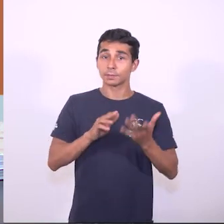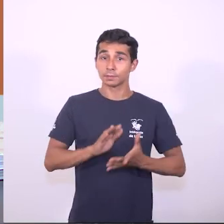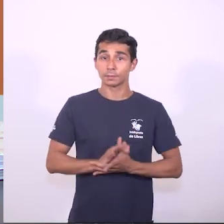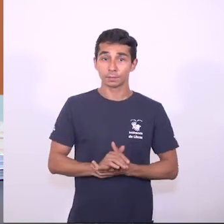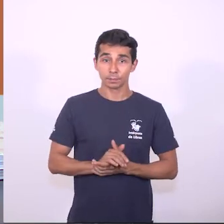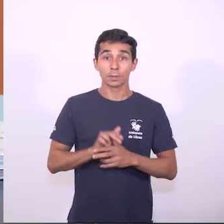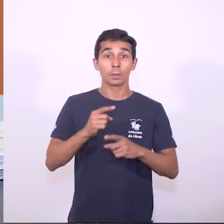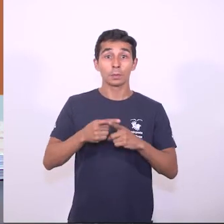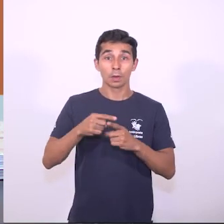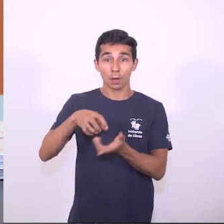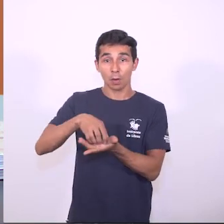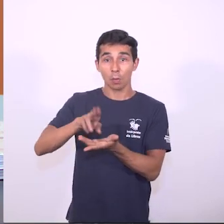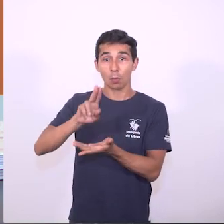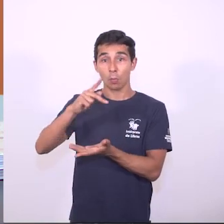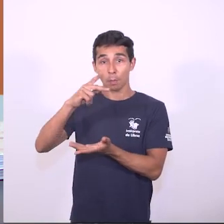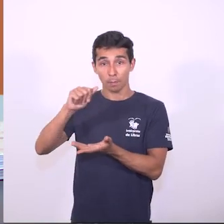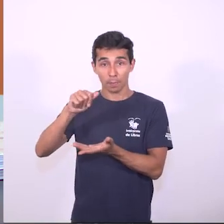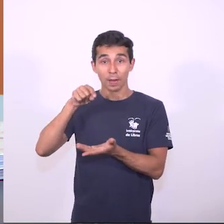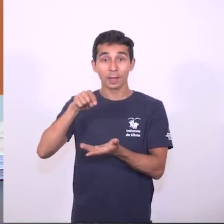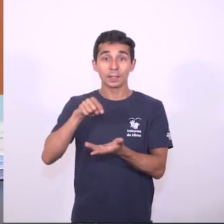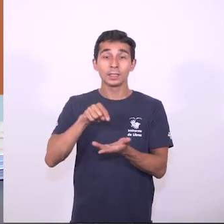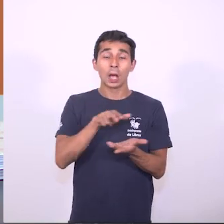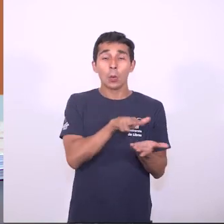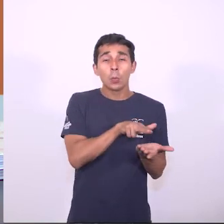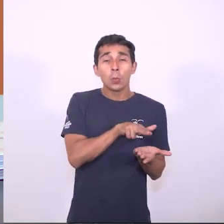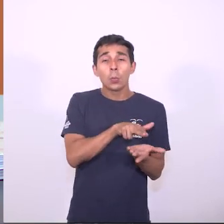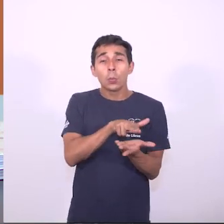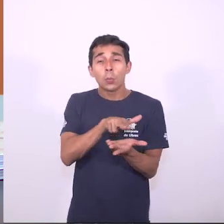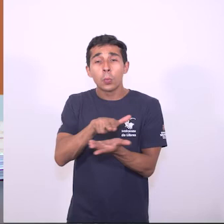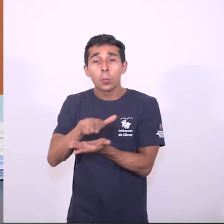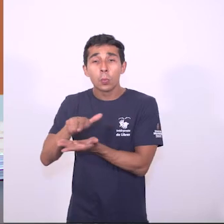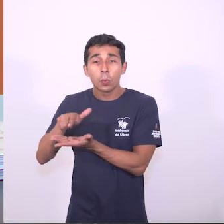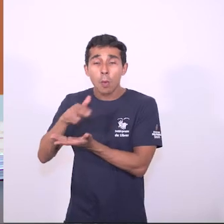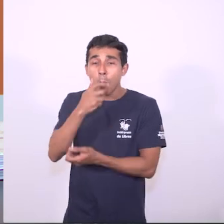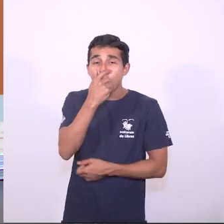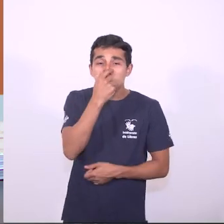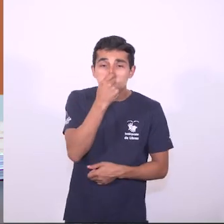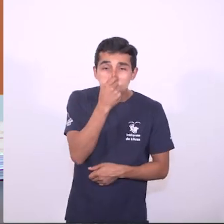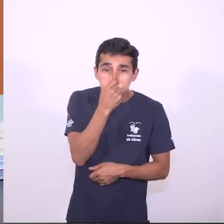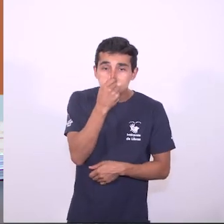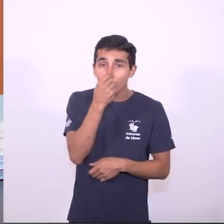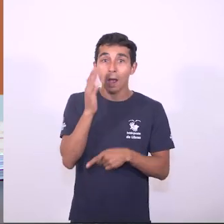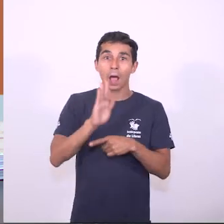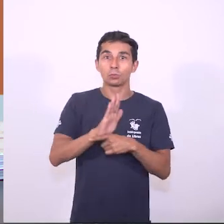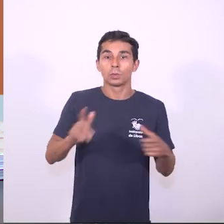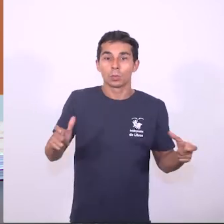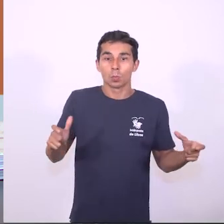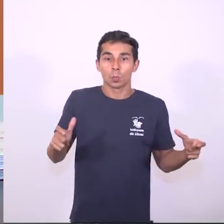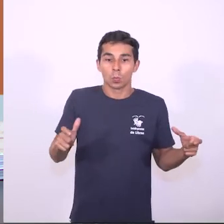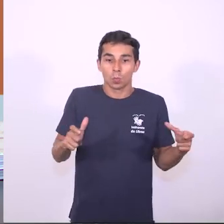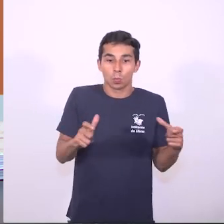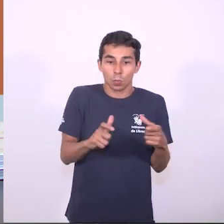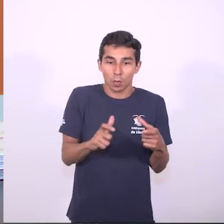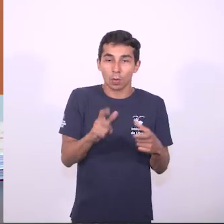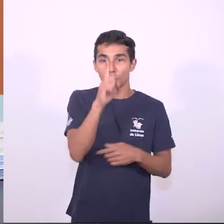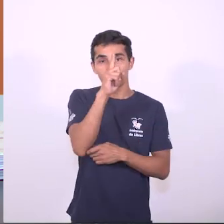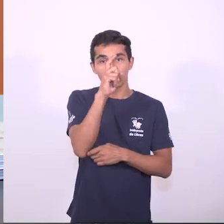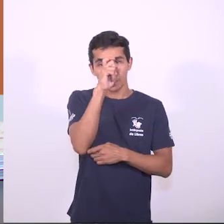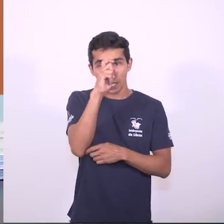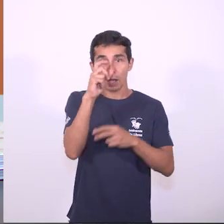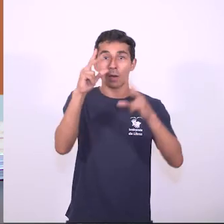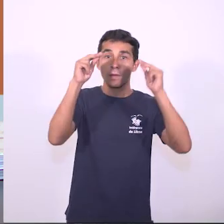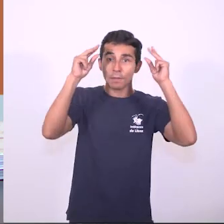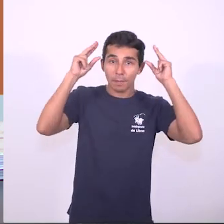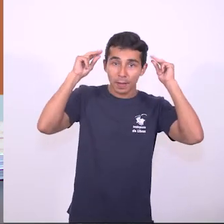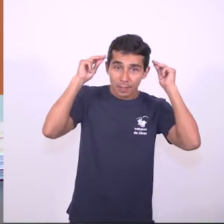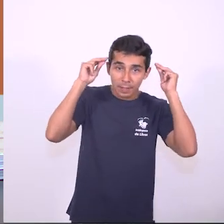desafogar o processo de internação que nós temos nos leitos dos nossos hospitais, leitos de enfermaria e